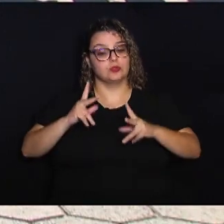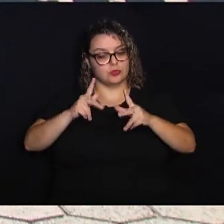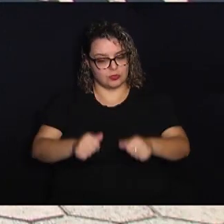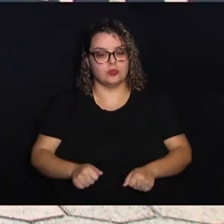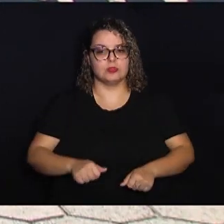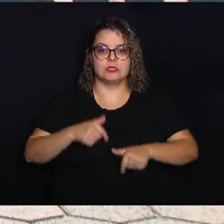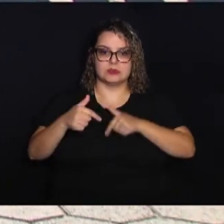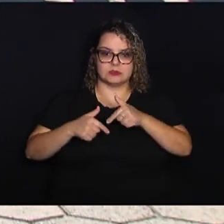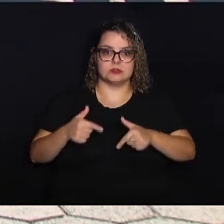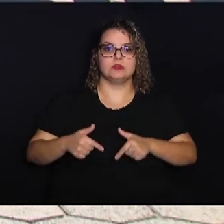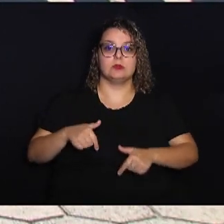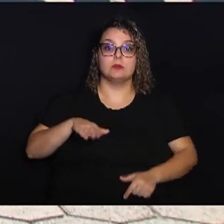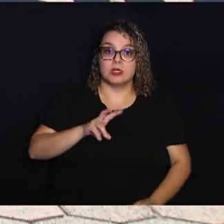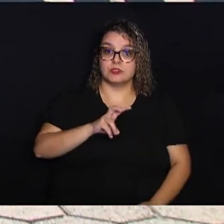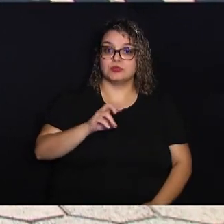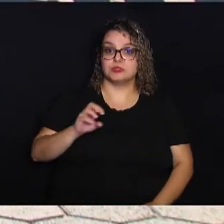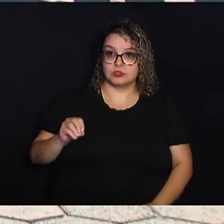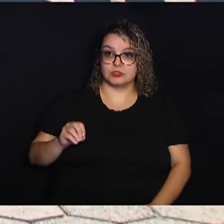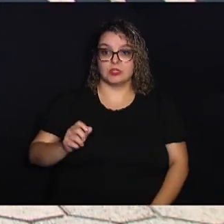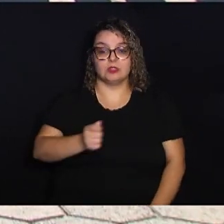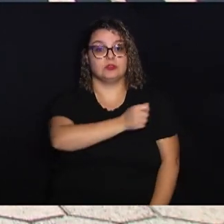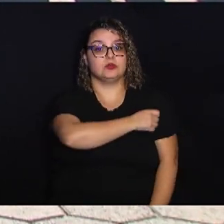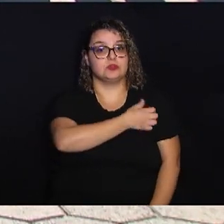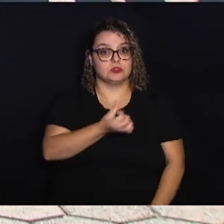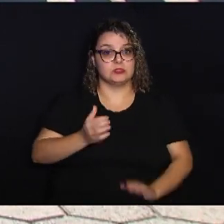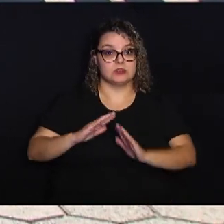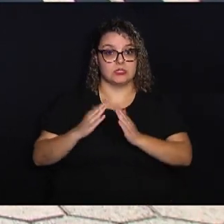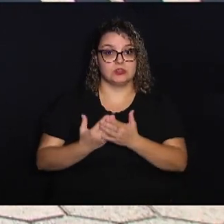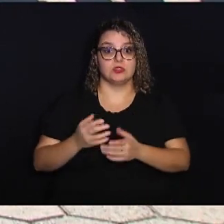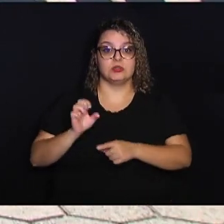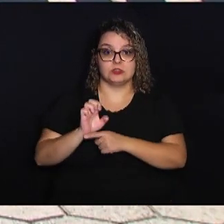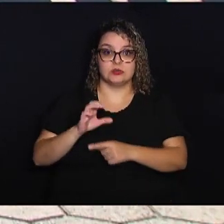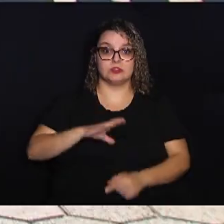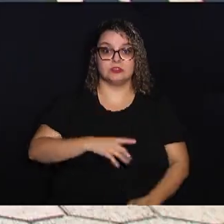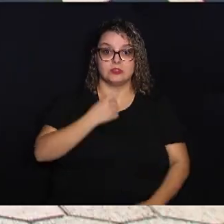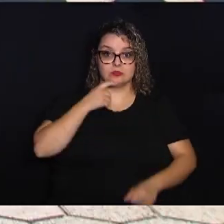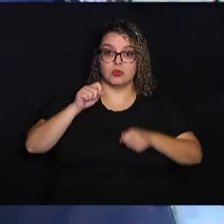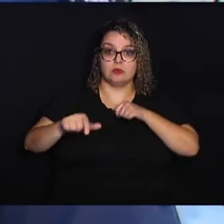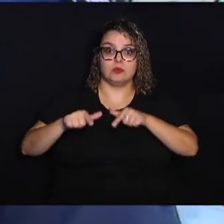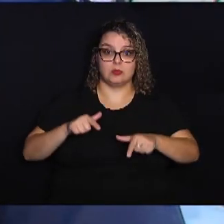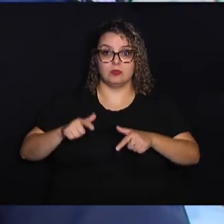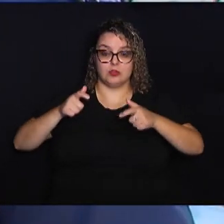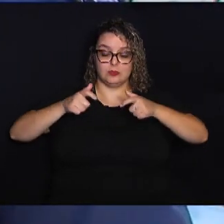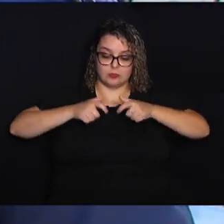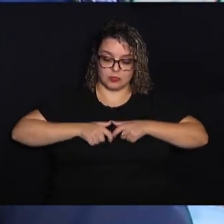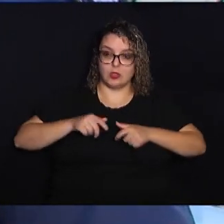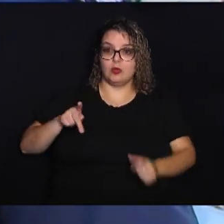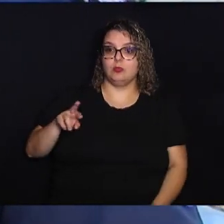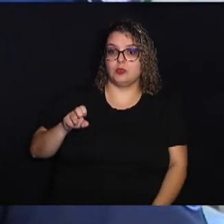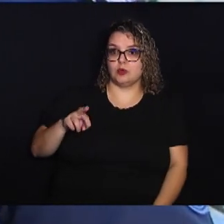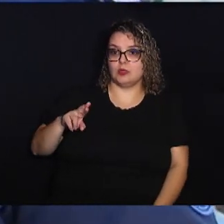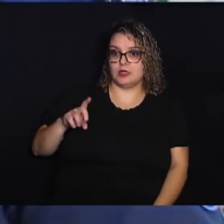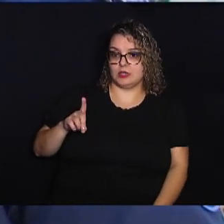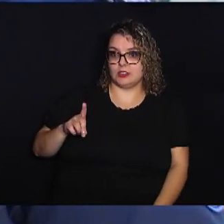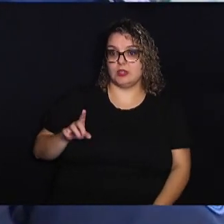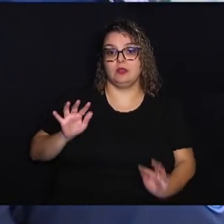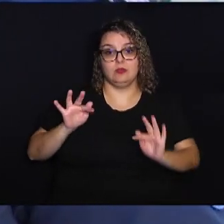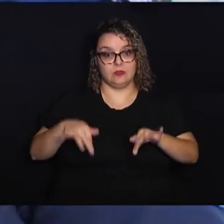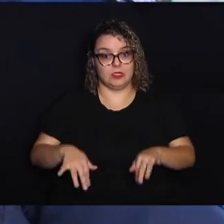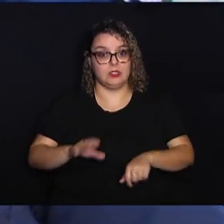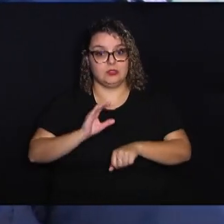mais que 50 quilos, está com boa condição de saúde, procure o Hemocentro e faça a doação, porque tem